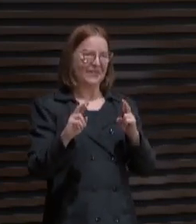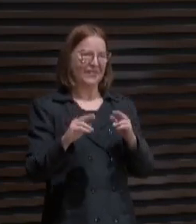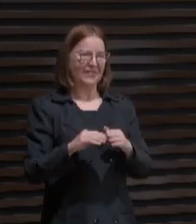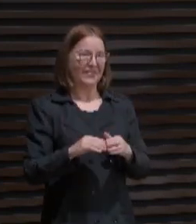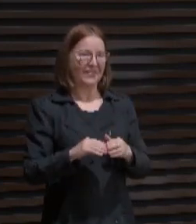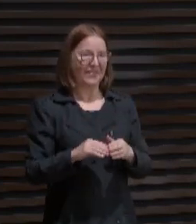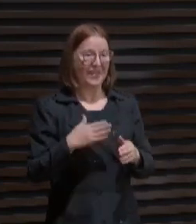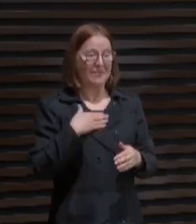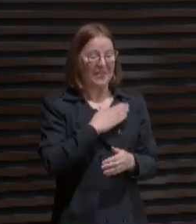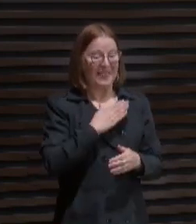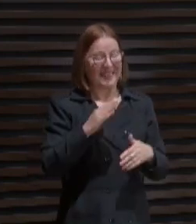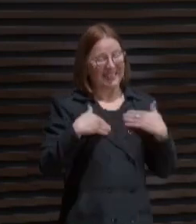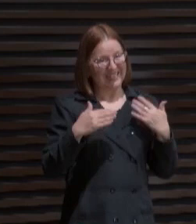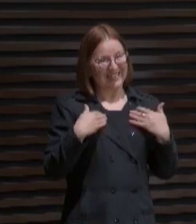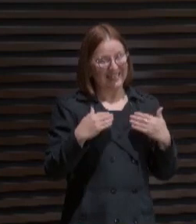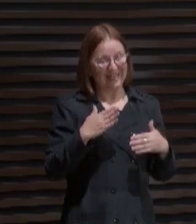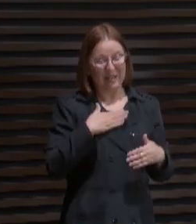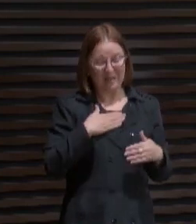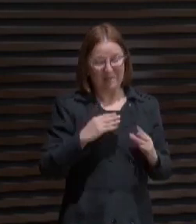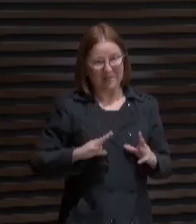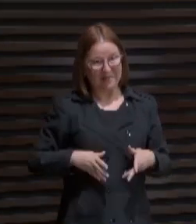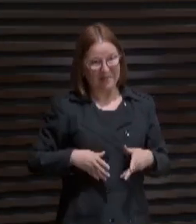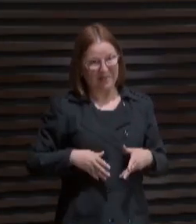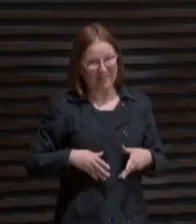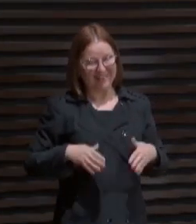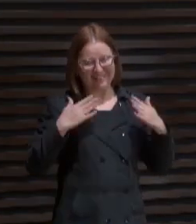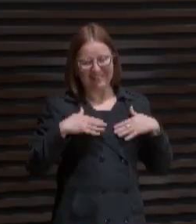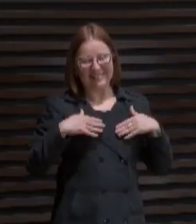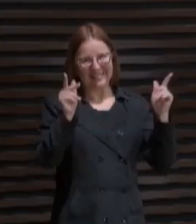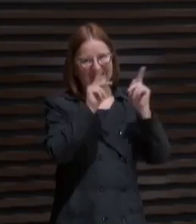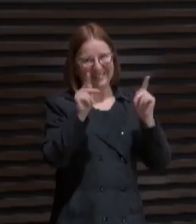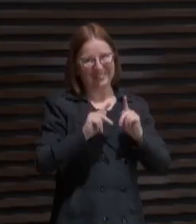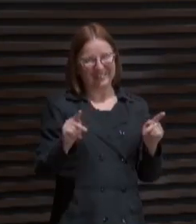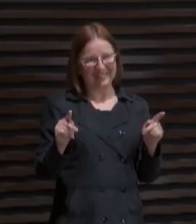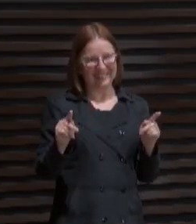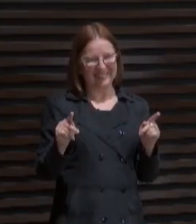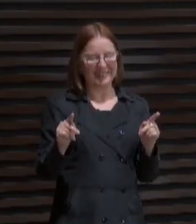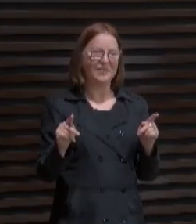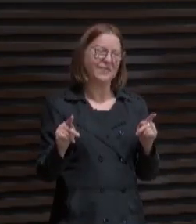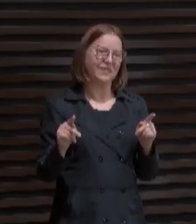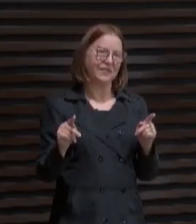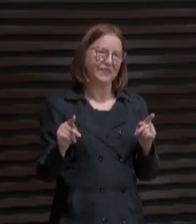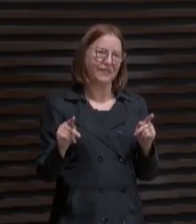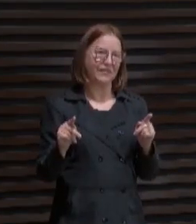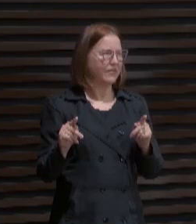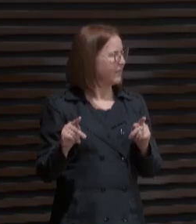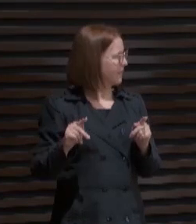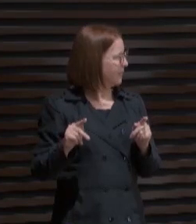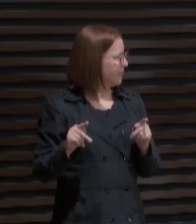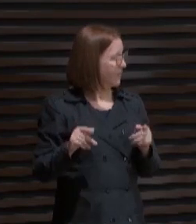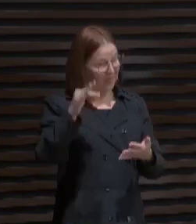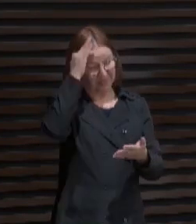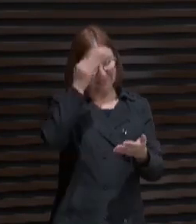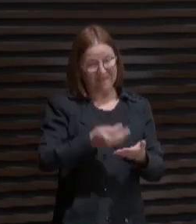o meu coração. Meu corpo repousa em paz. E em fé, em